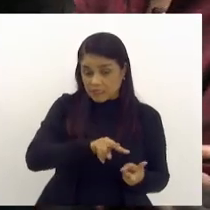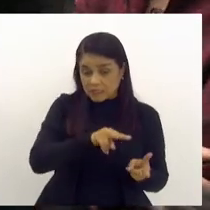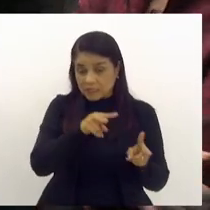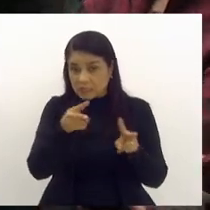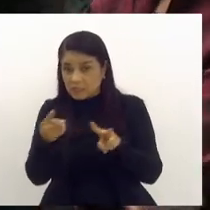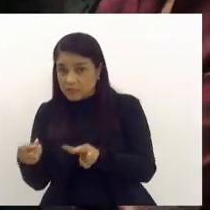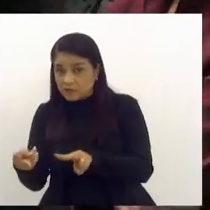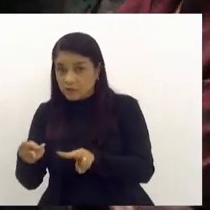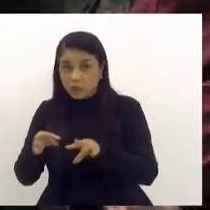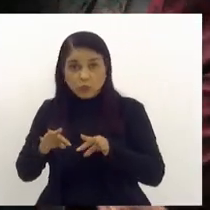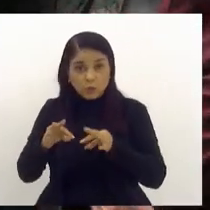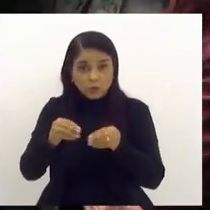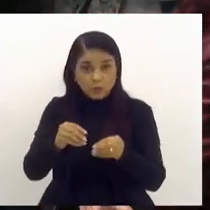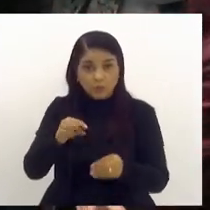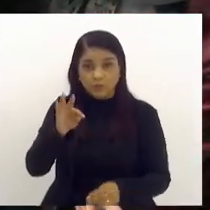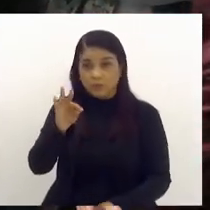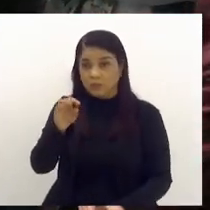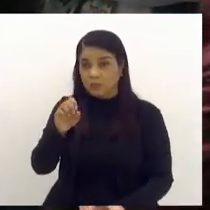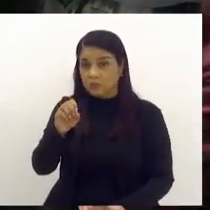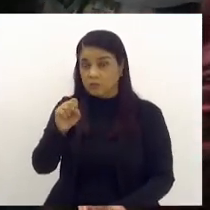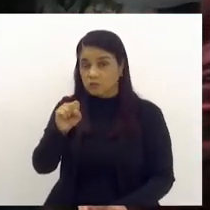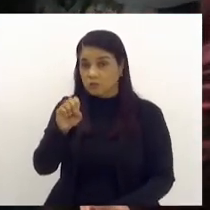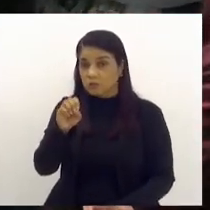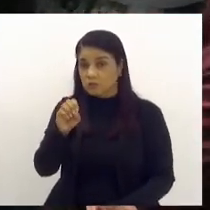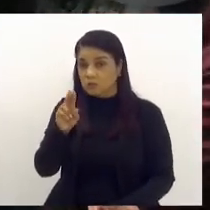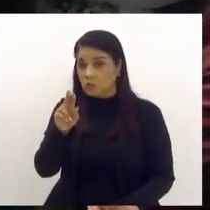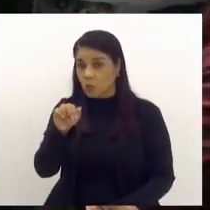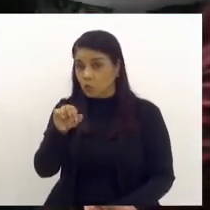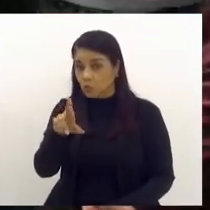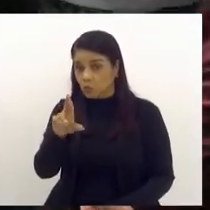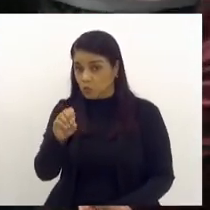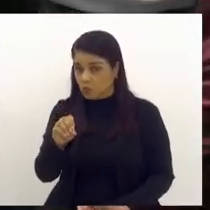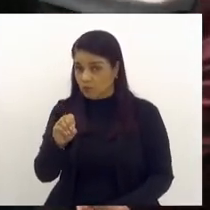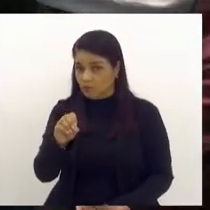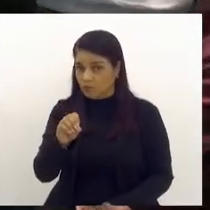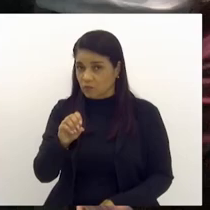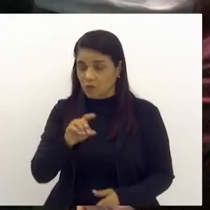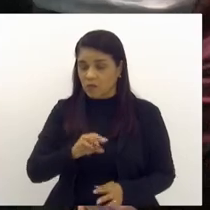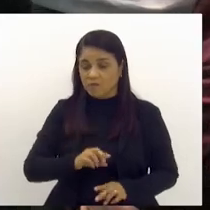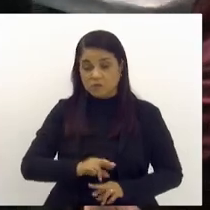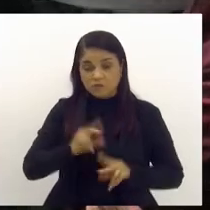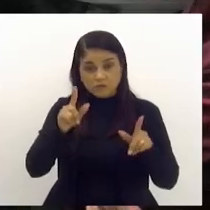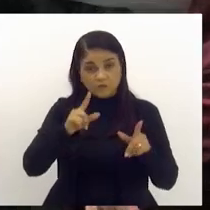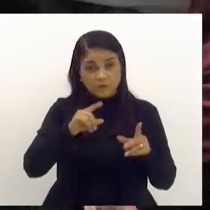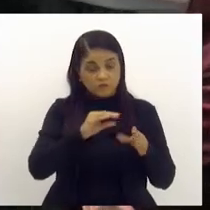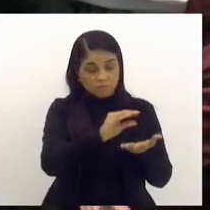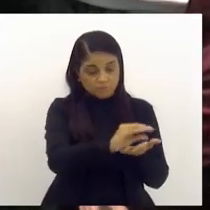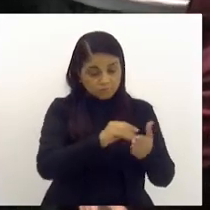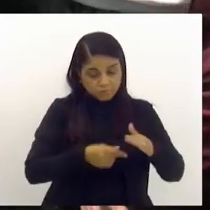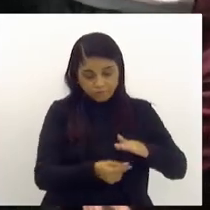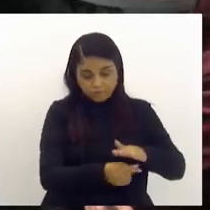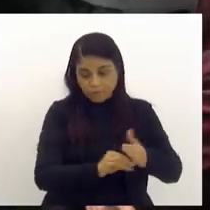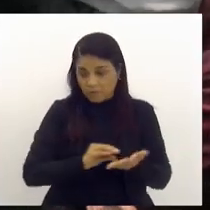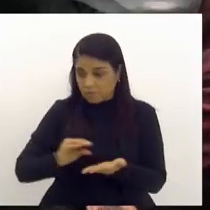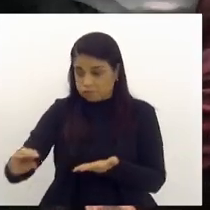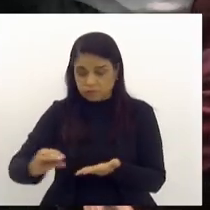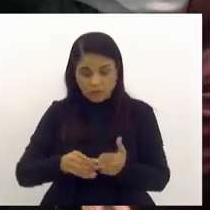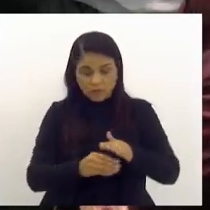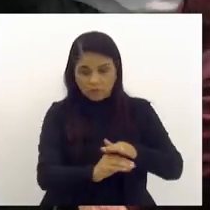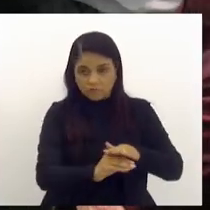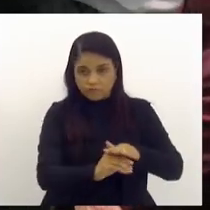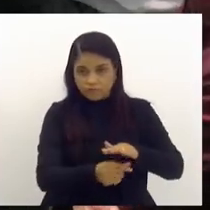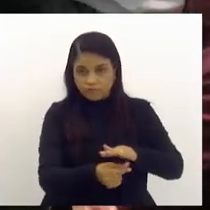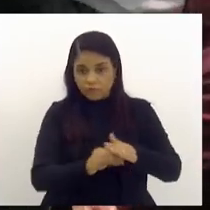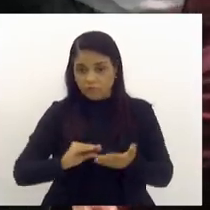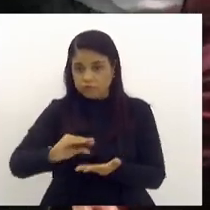para o Tesouro, não foi fundo a fundo. Então, eu acho que a redação do artigo 2º podia